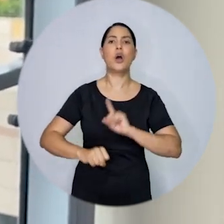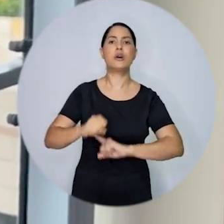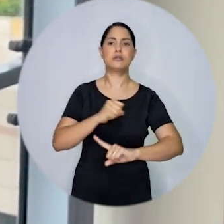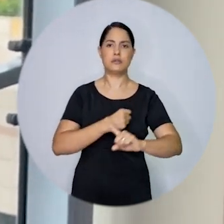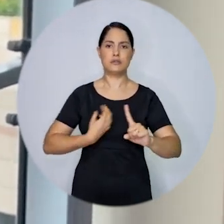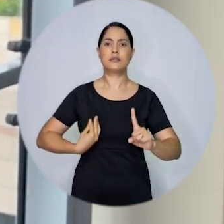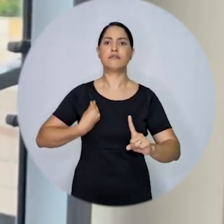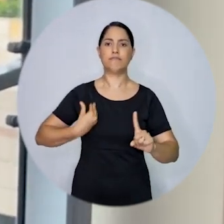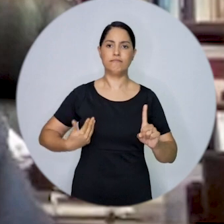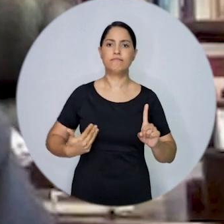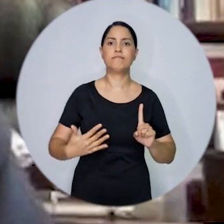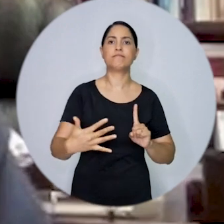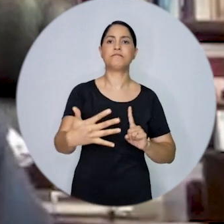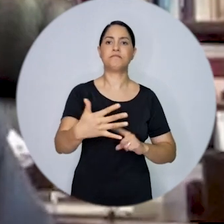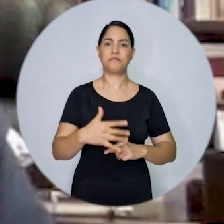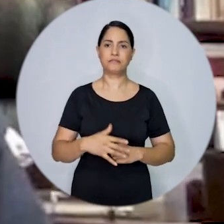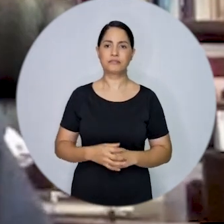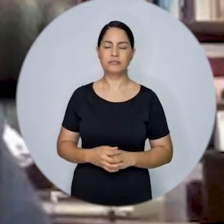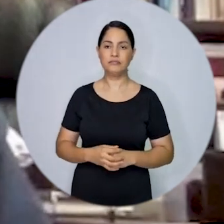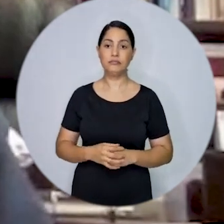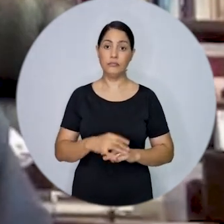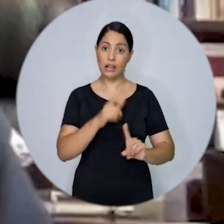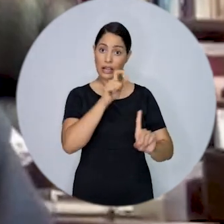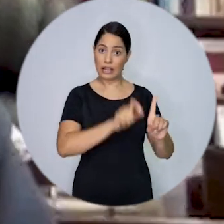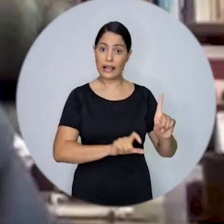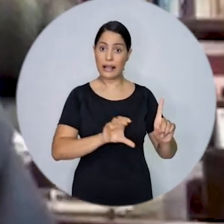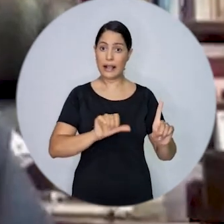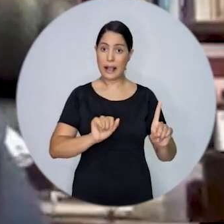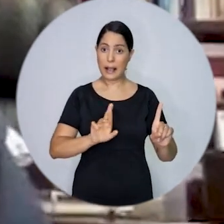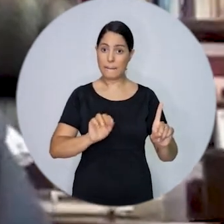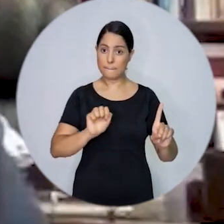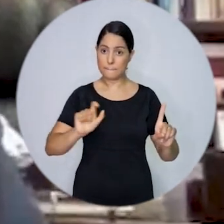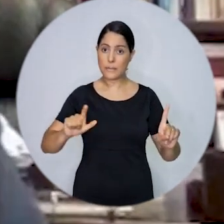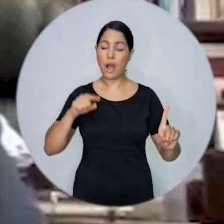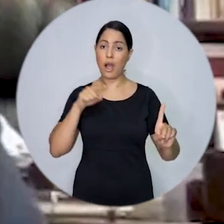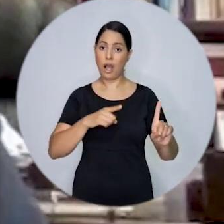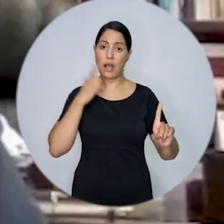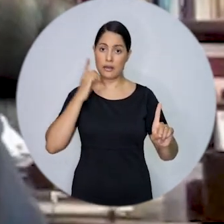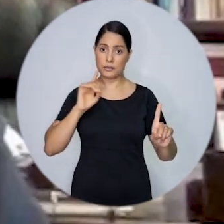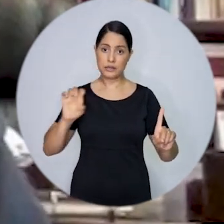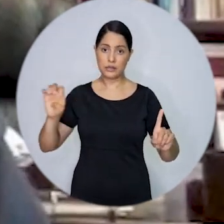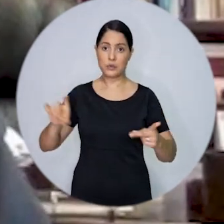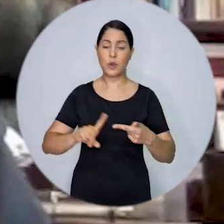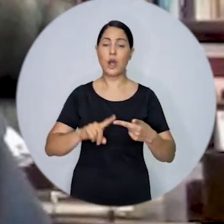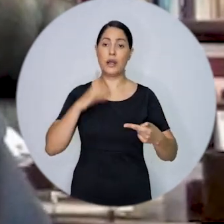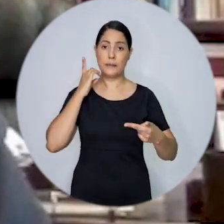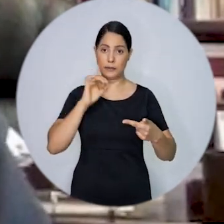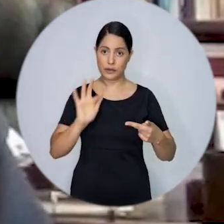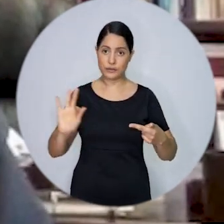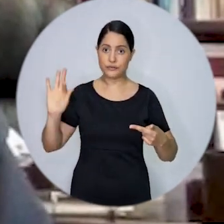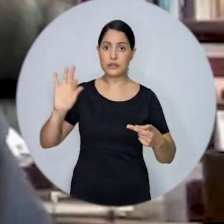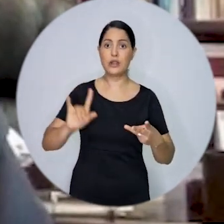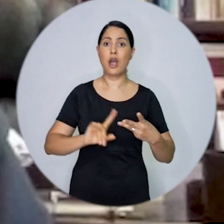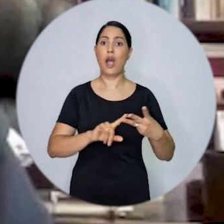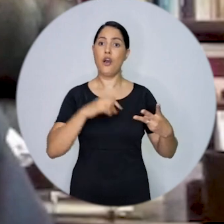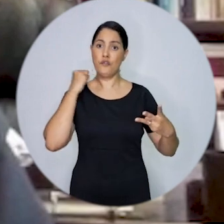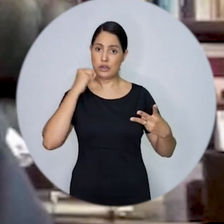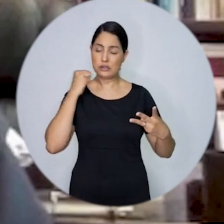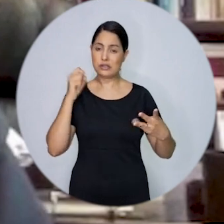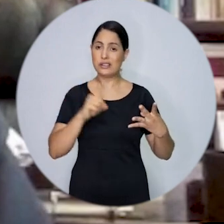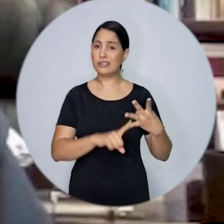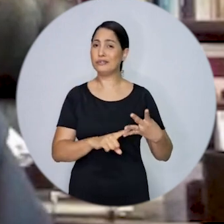a nossa sociedade. Bernardo Cabral foi deputado estadual, foi deputado federal,